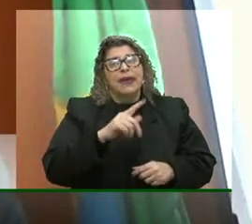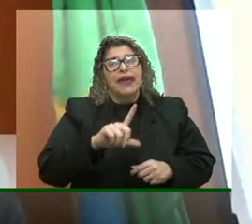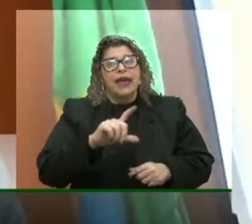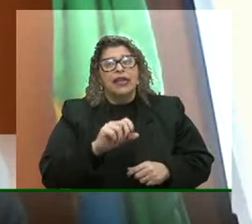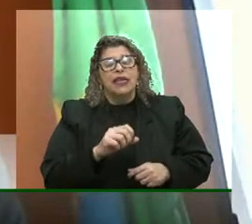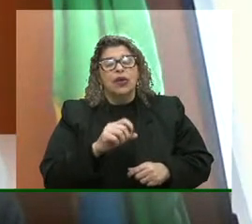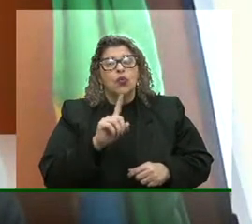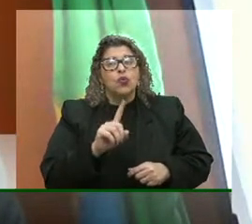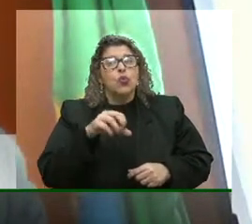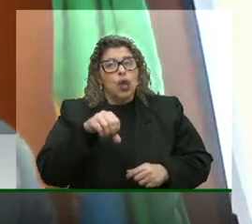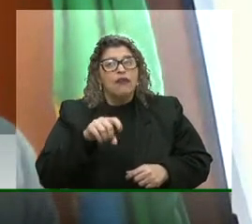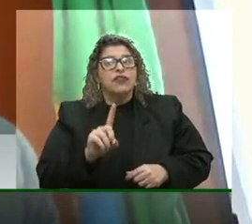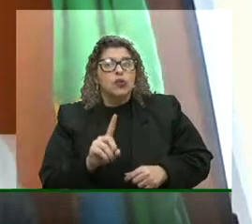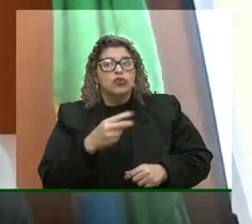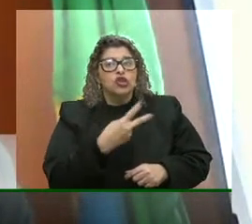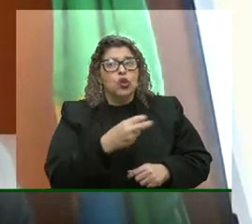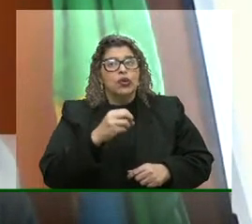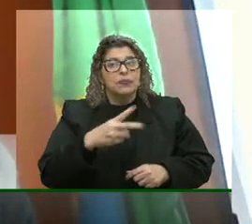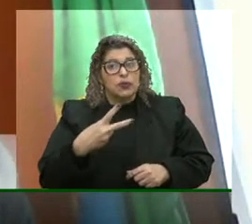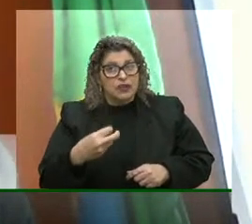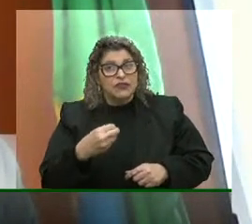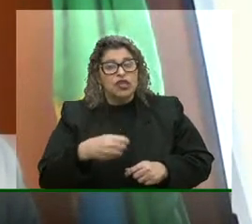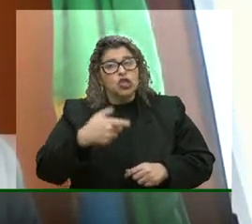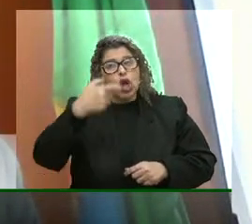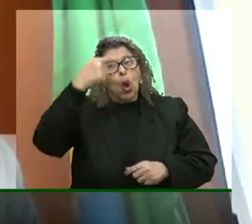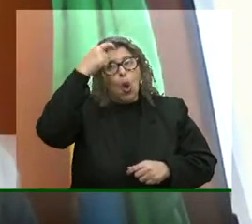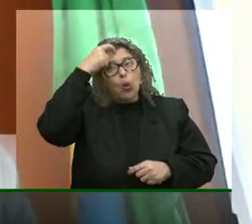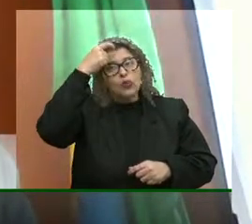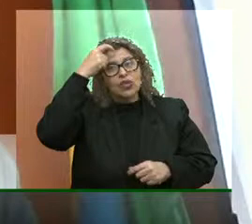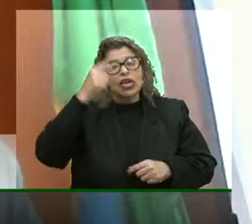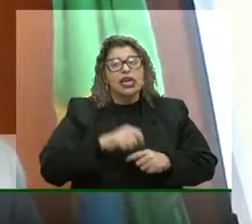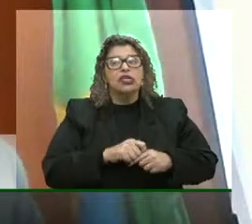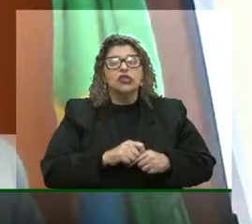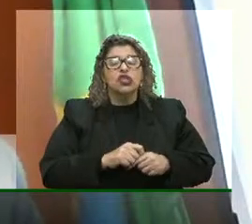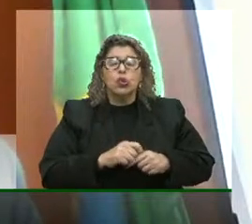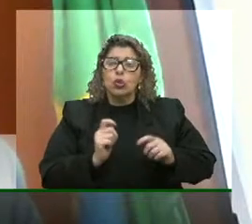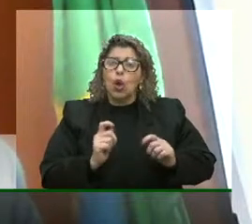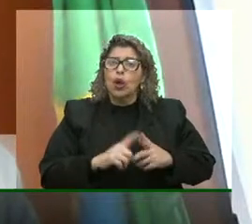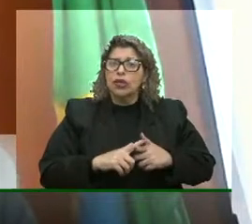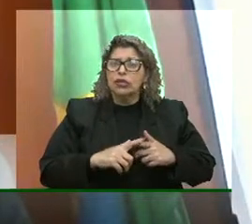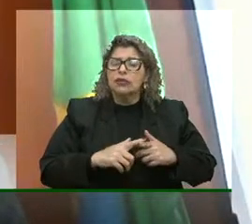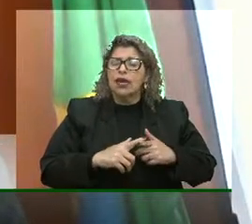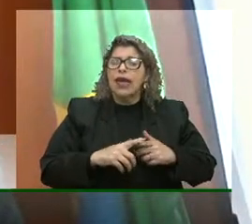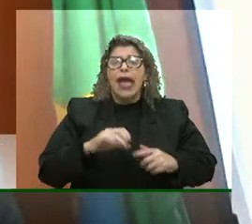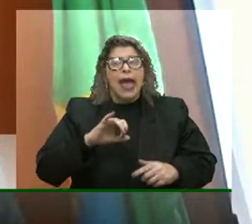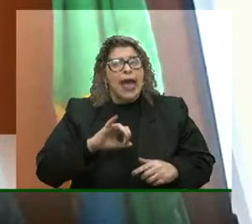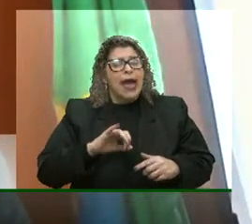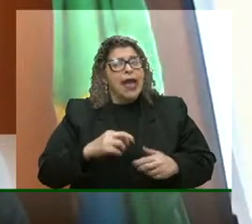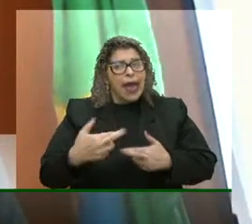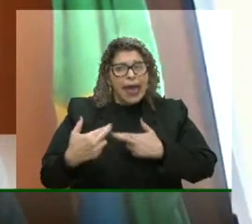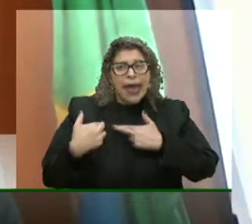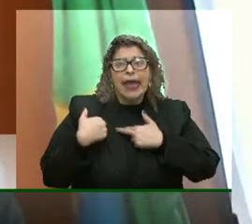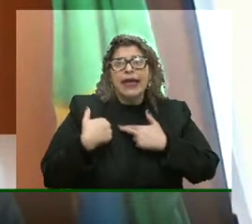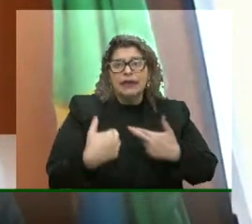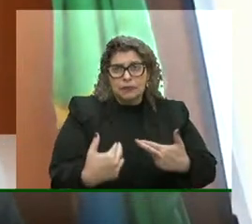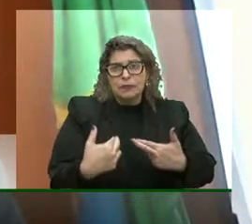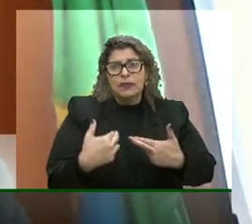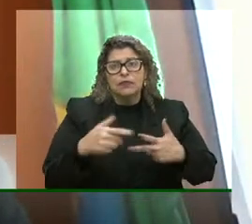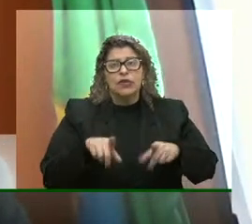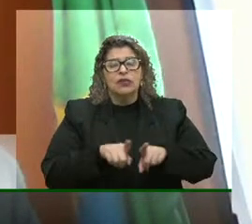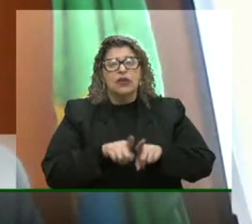2020, mas muito mais conscientes do nosso dever e da nossa corresponsabilidade